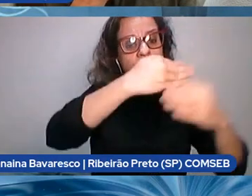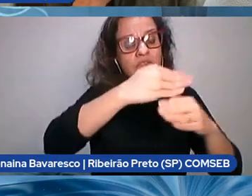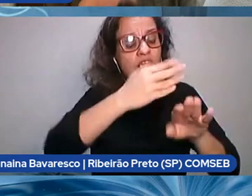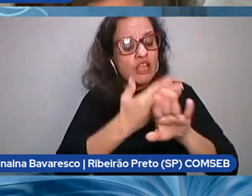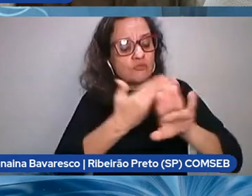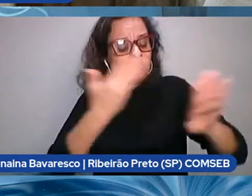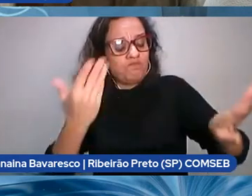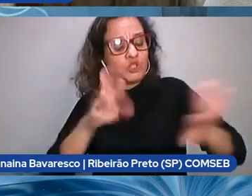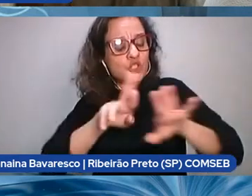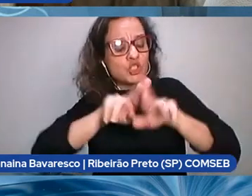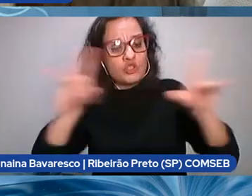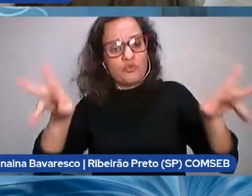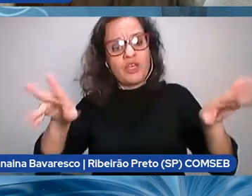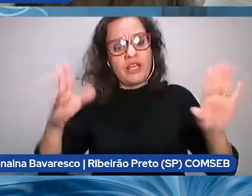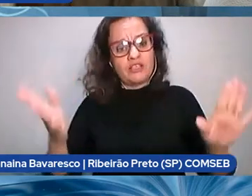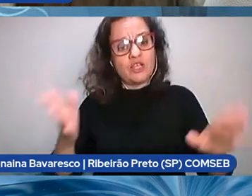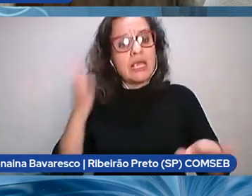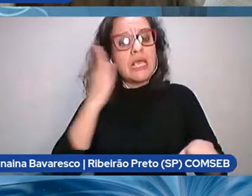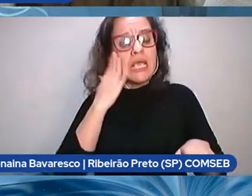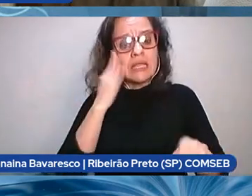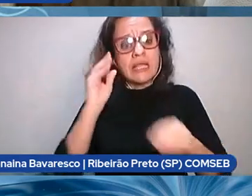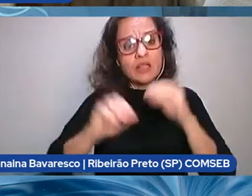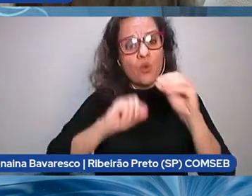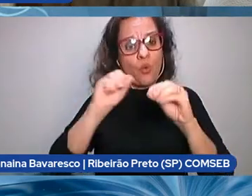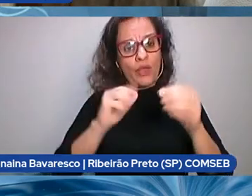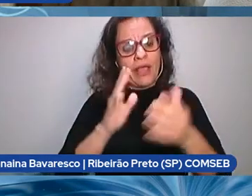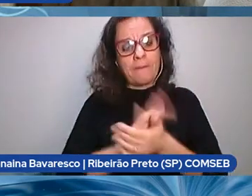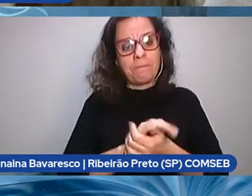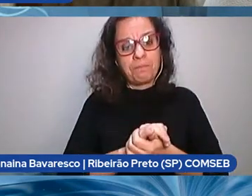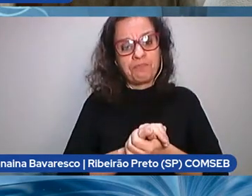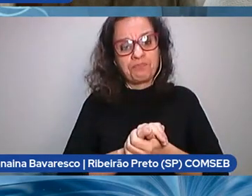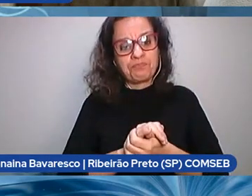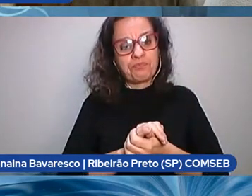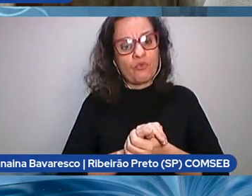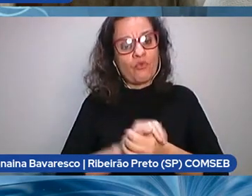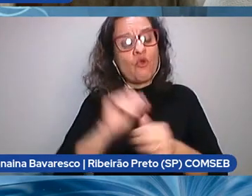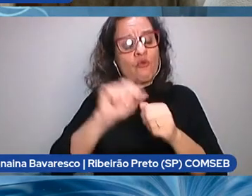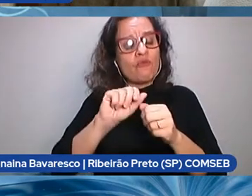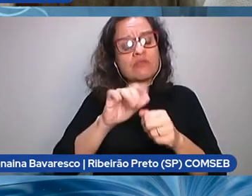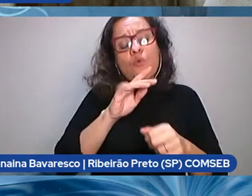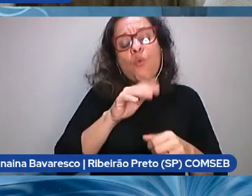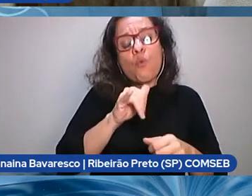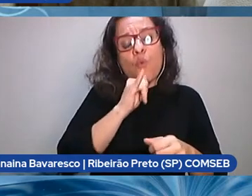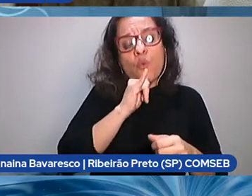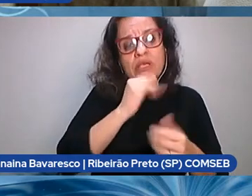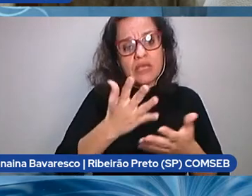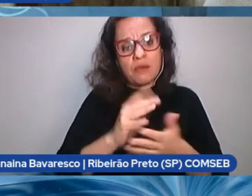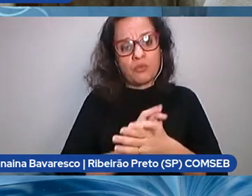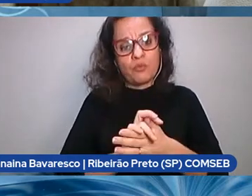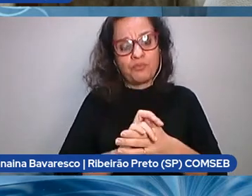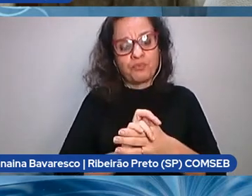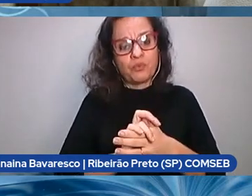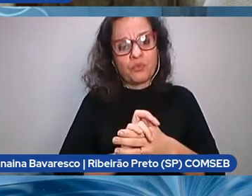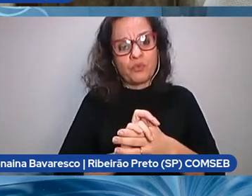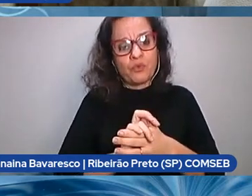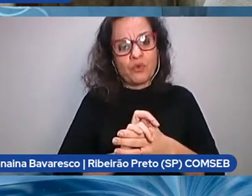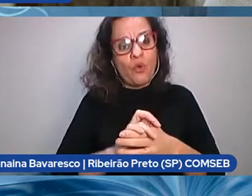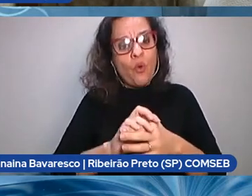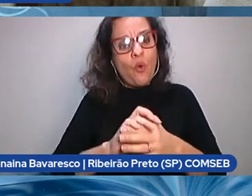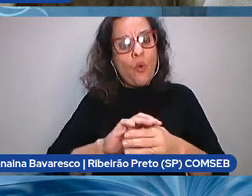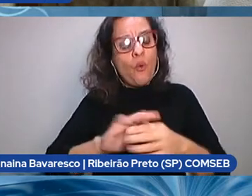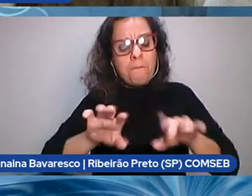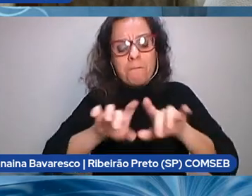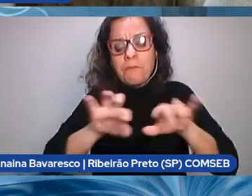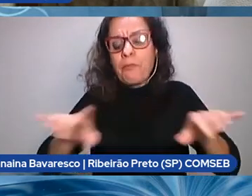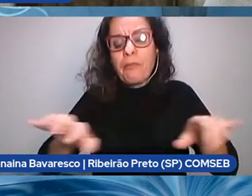distintas. A gente precisa entender, por exemplo, isso. Eu vou fazer uma analogia para ficar bem simples. Um piano. Vamos considerar o piano como a